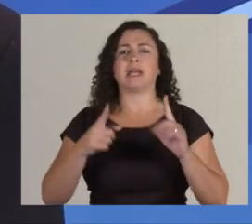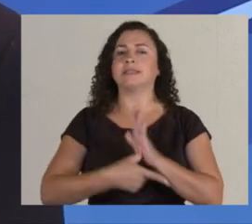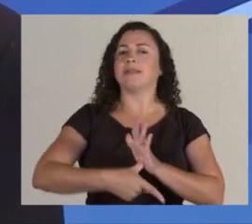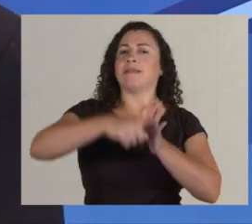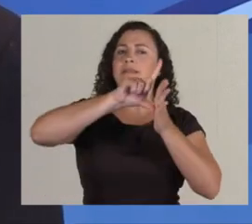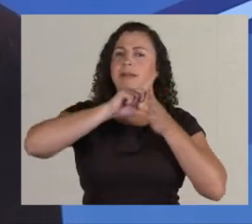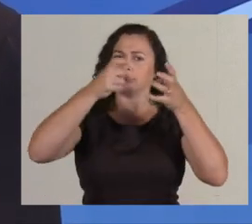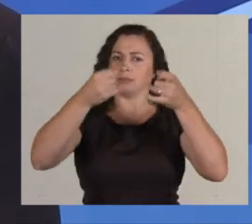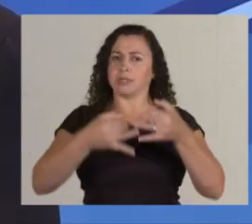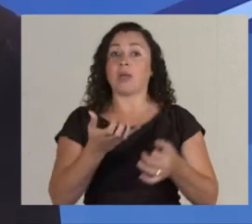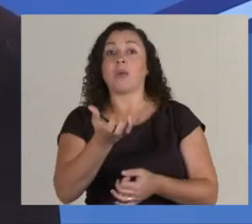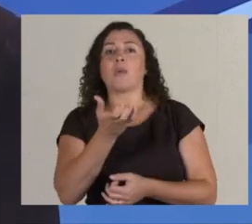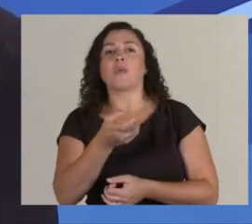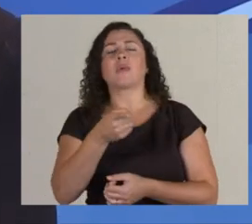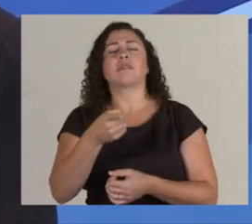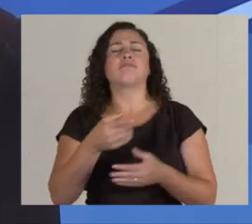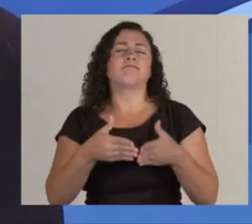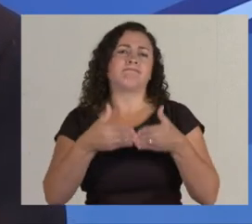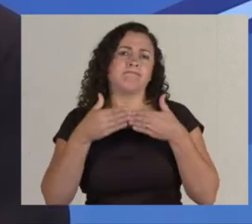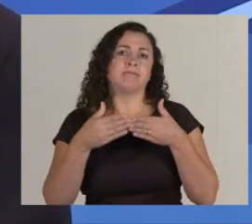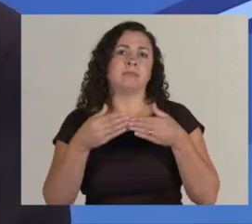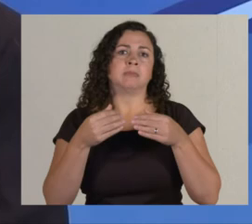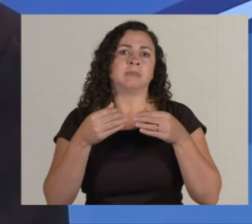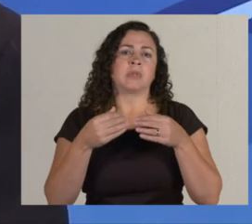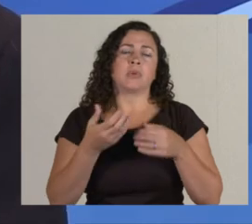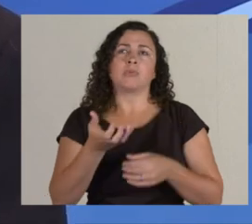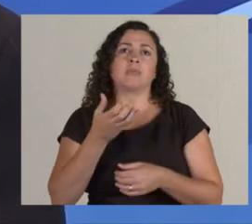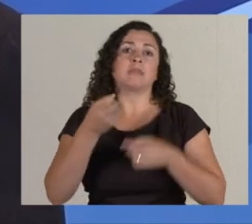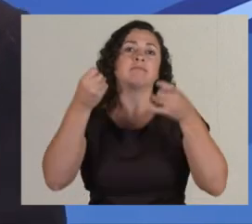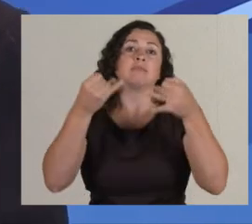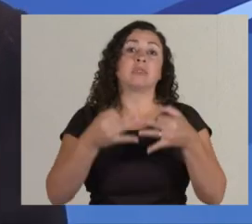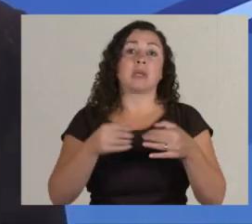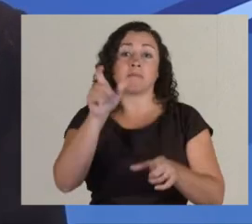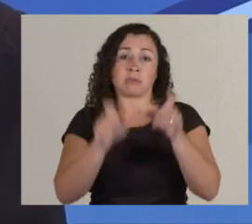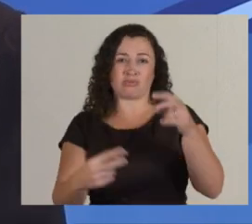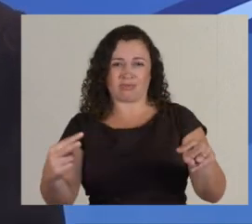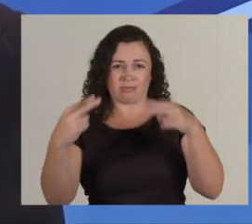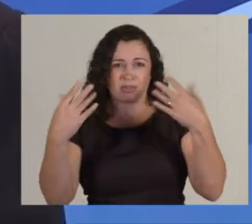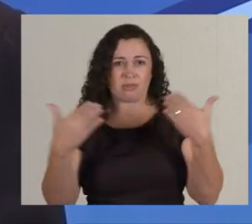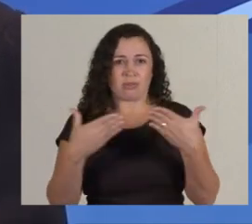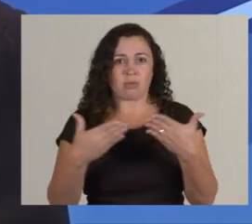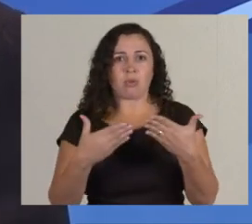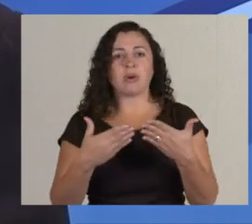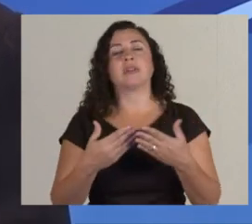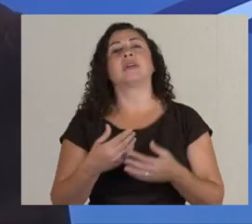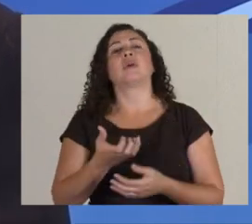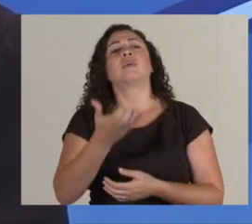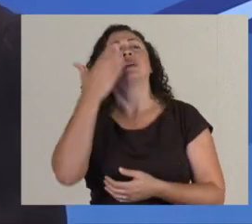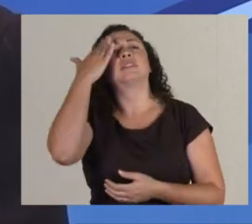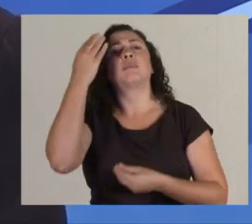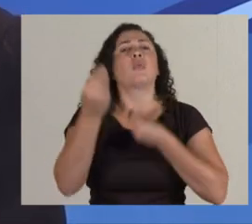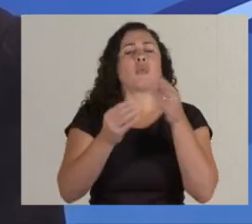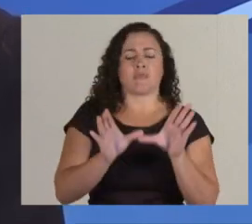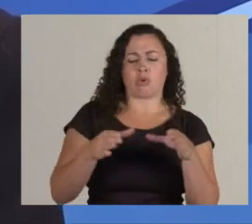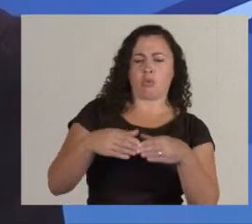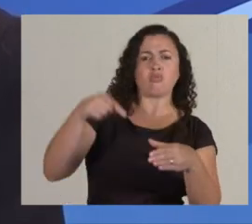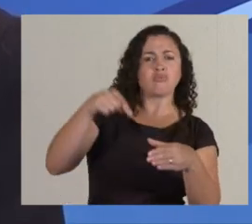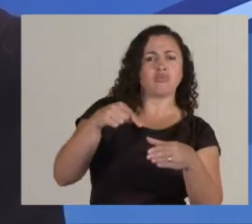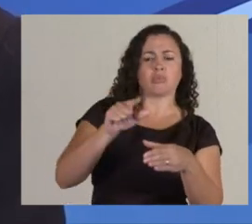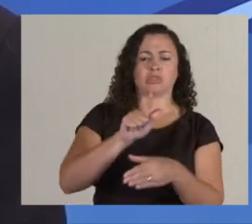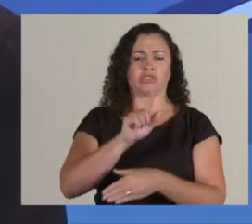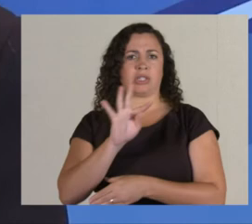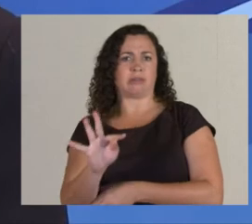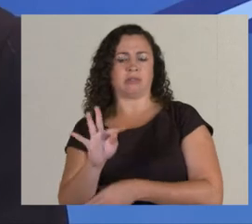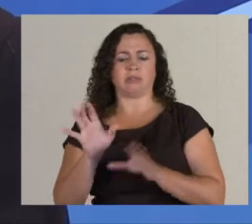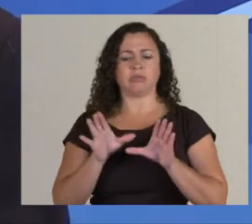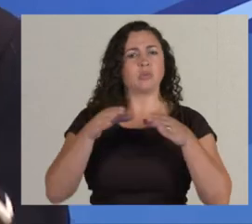possa explicá-las, eu gostaria de dizer aí para quem nos acompanha como é que foi composto esse grupo de